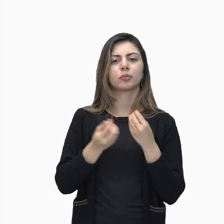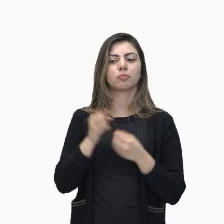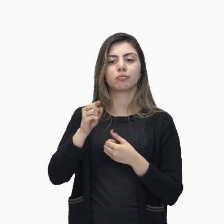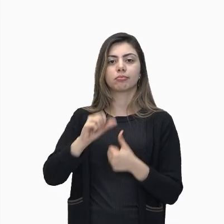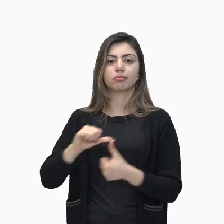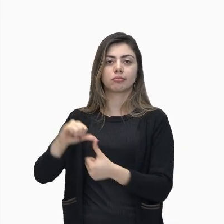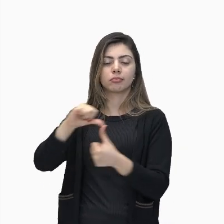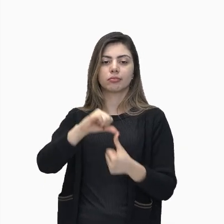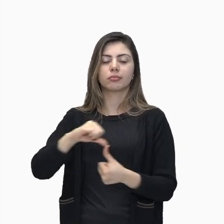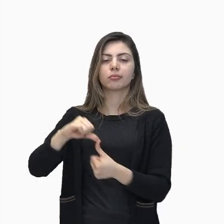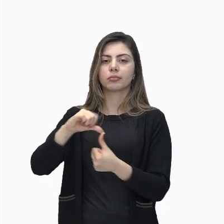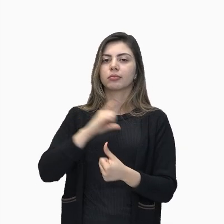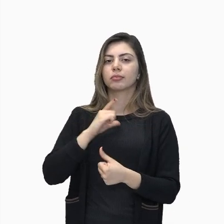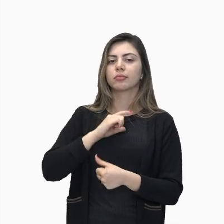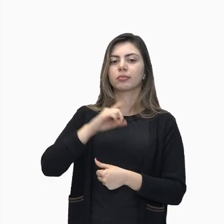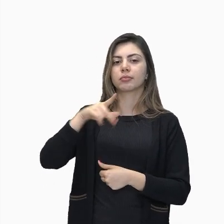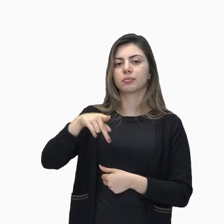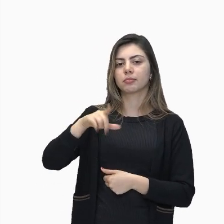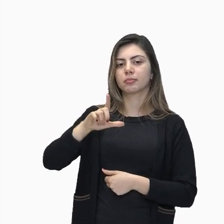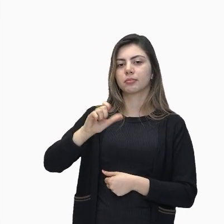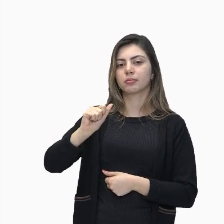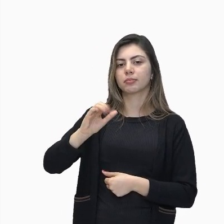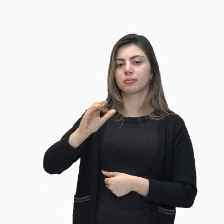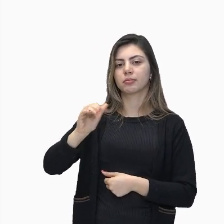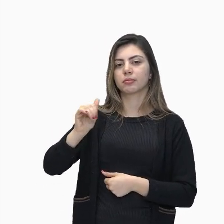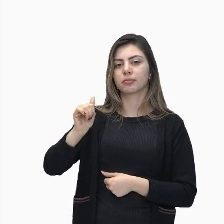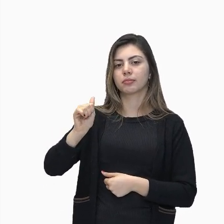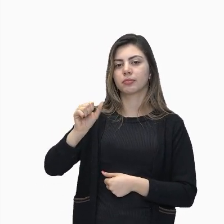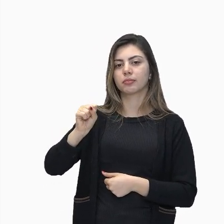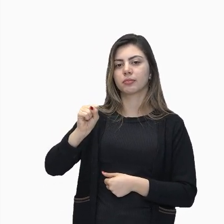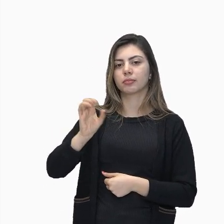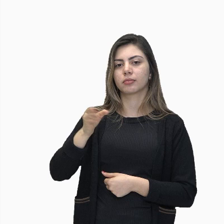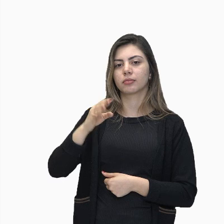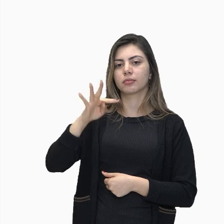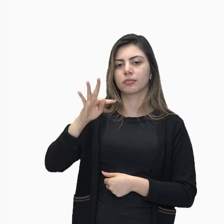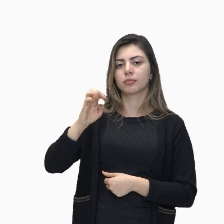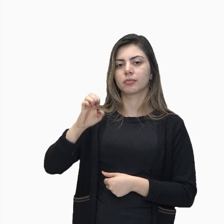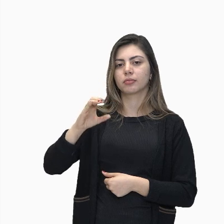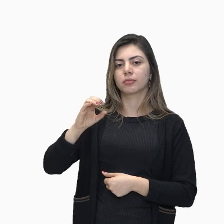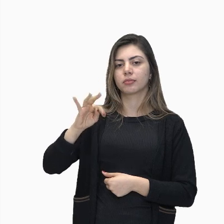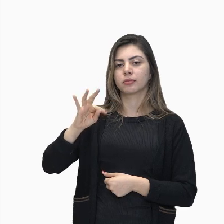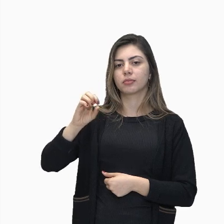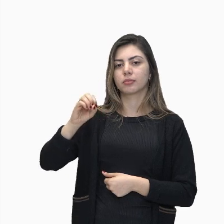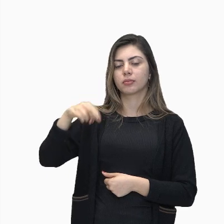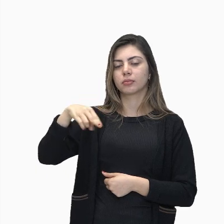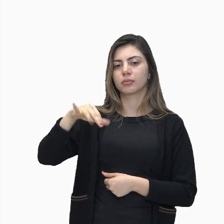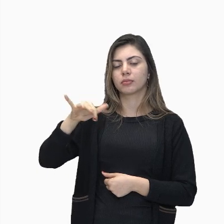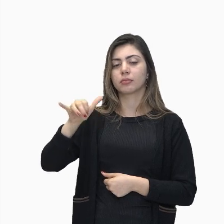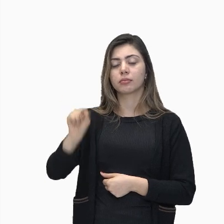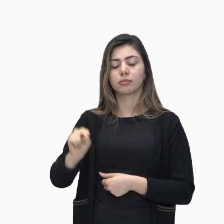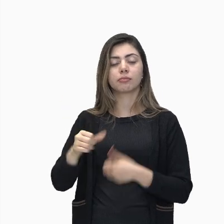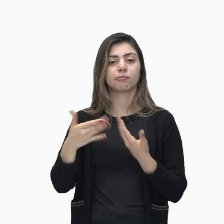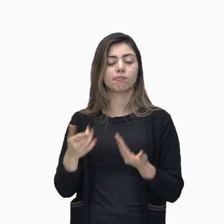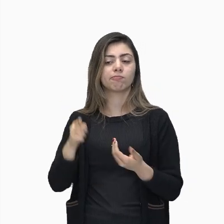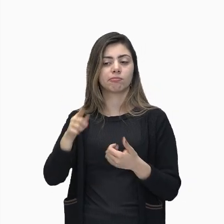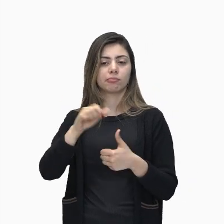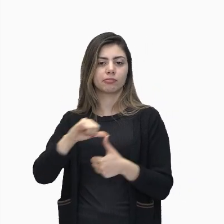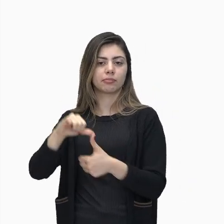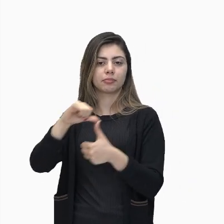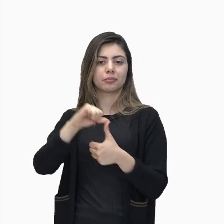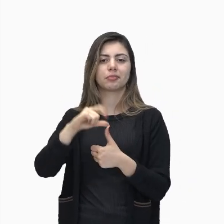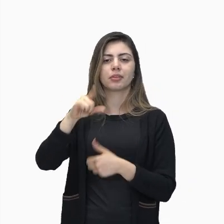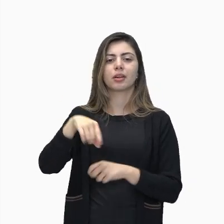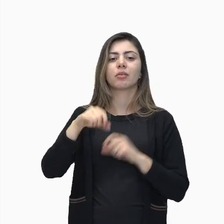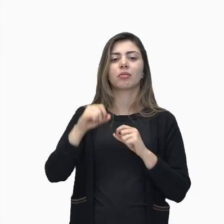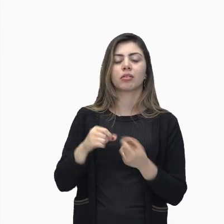das placas tectônicas, né? Então essa América Central, ela se localiza numa região